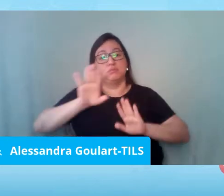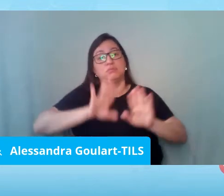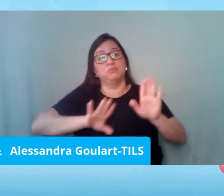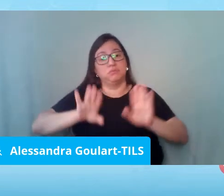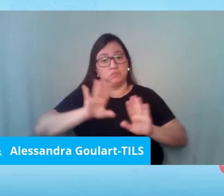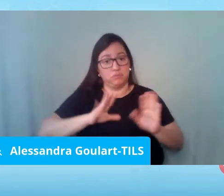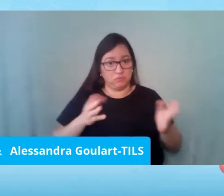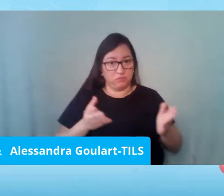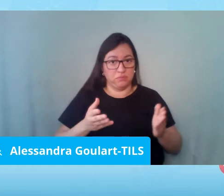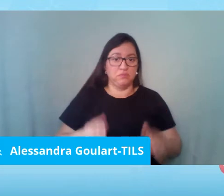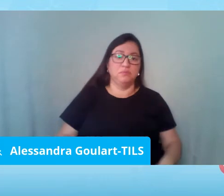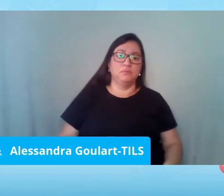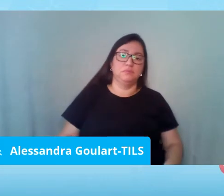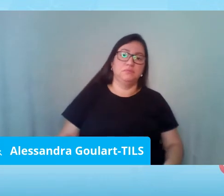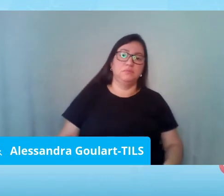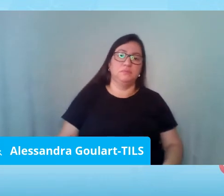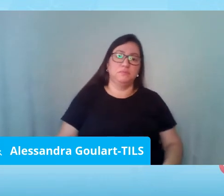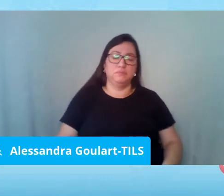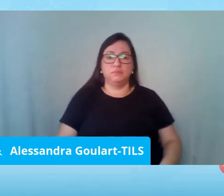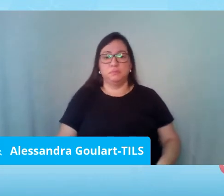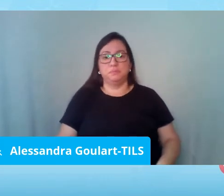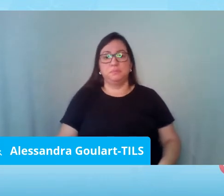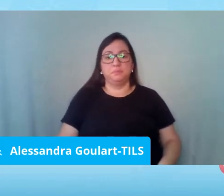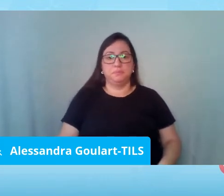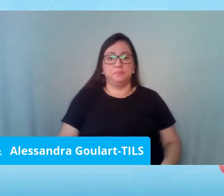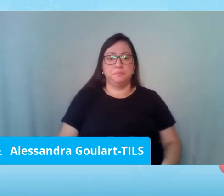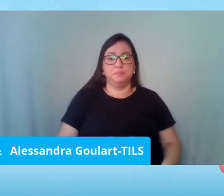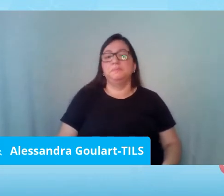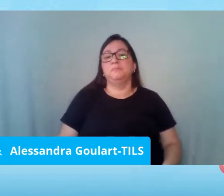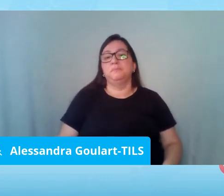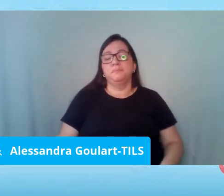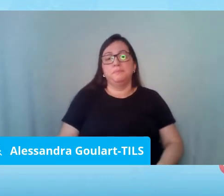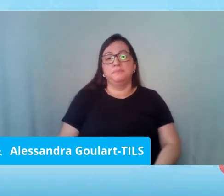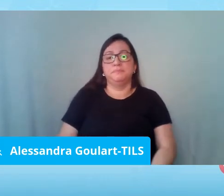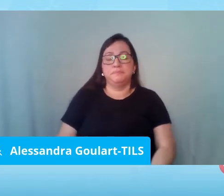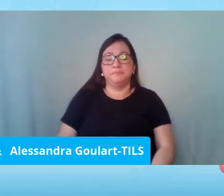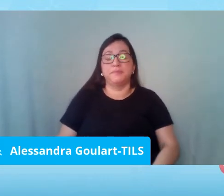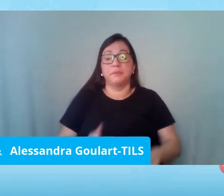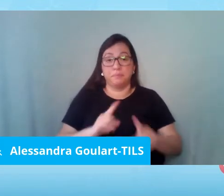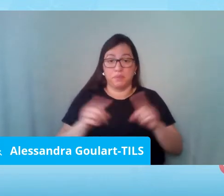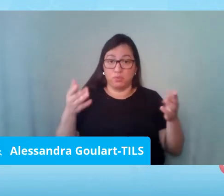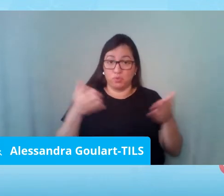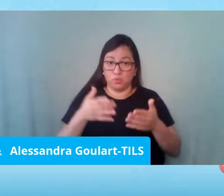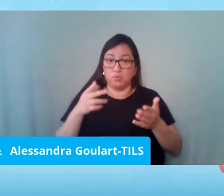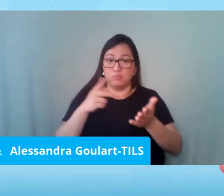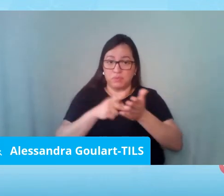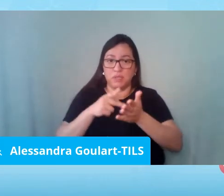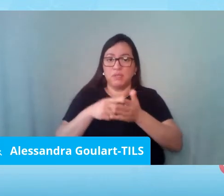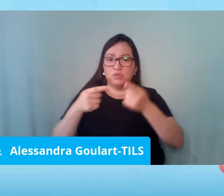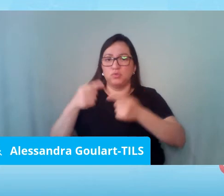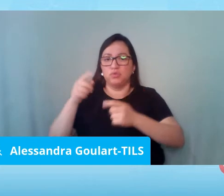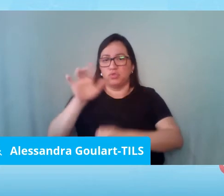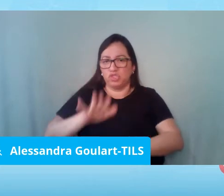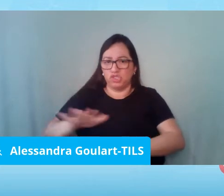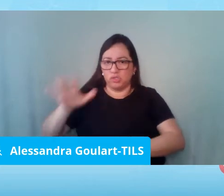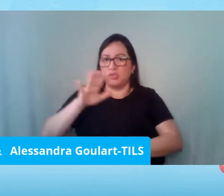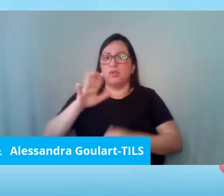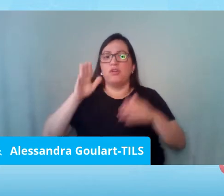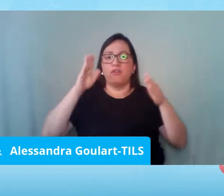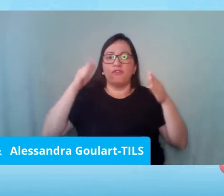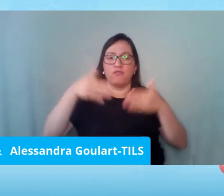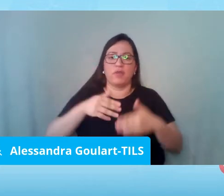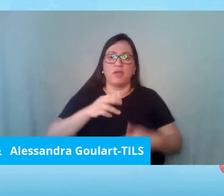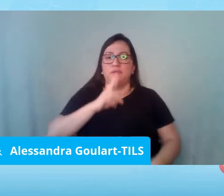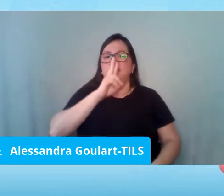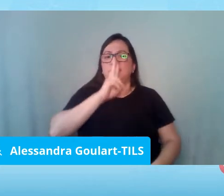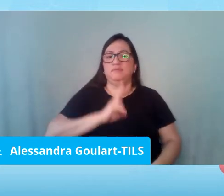nossa conversa. Nós vamos falar mais realmente de transmissão vertical, né? Falando um pouquinho da sífilis, né, gente? A